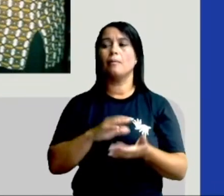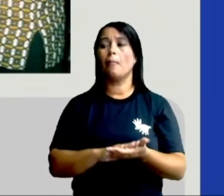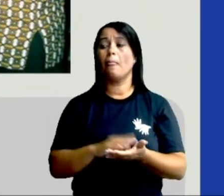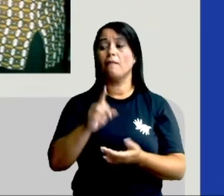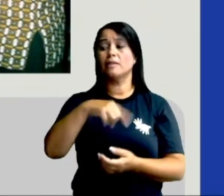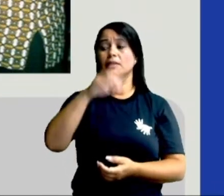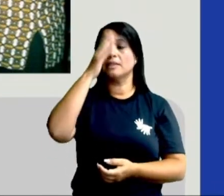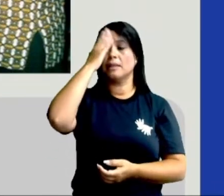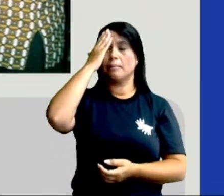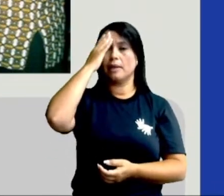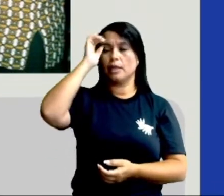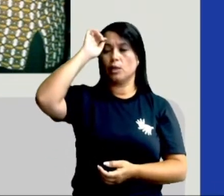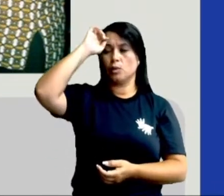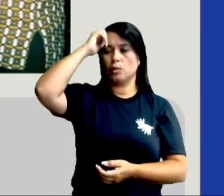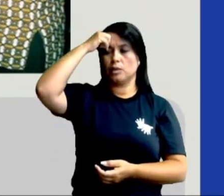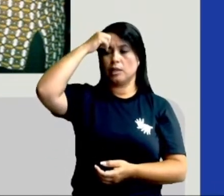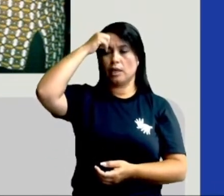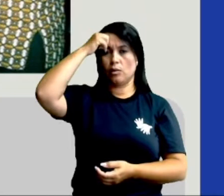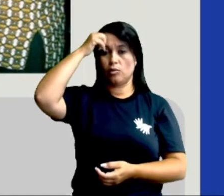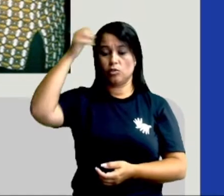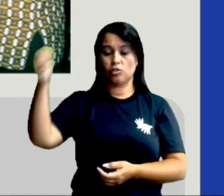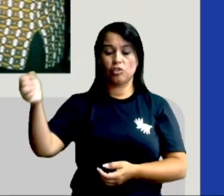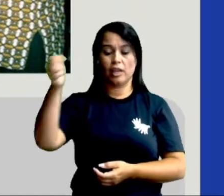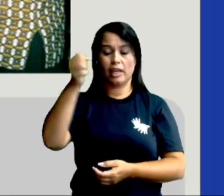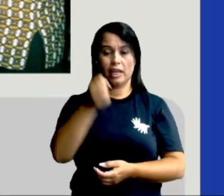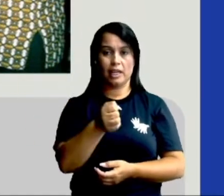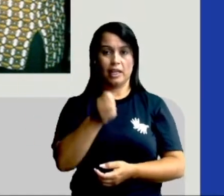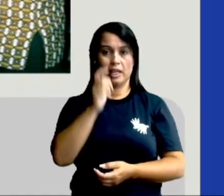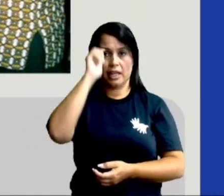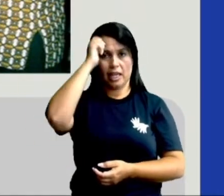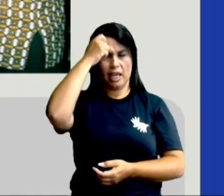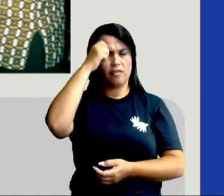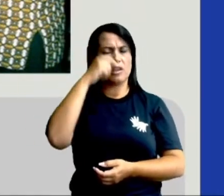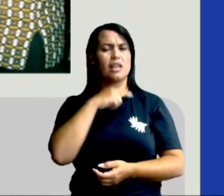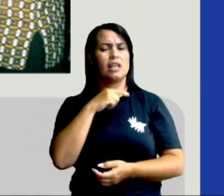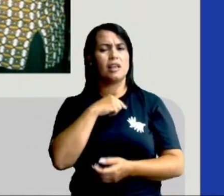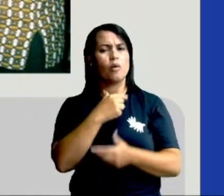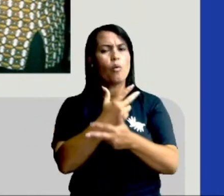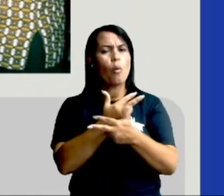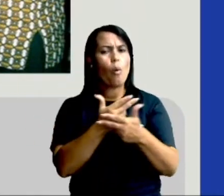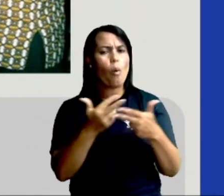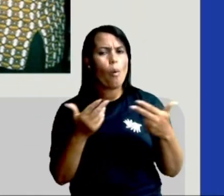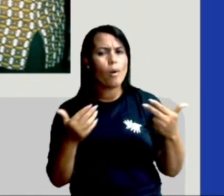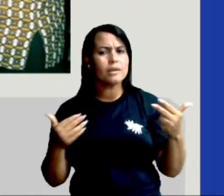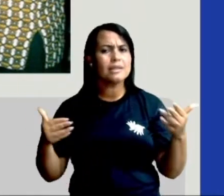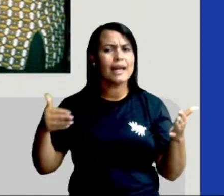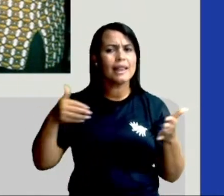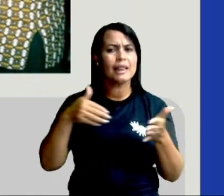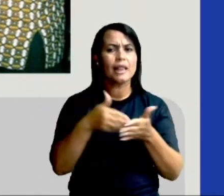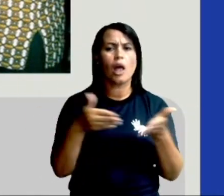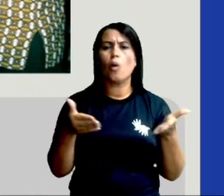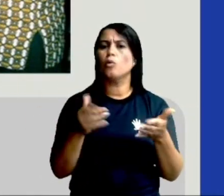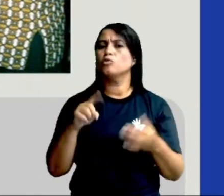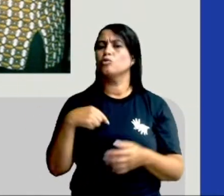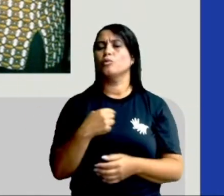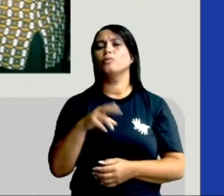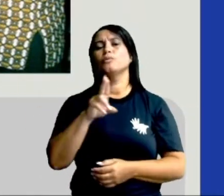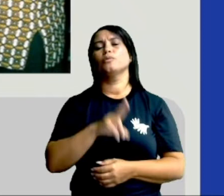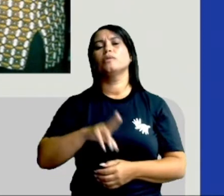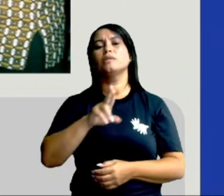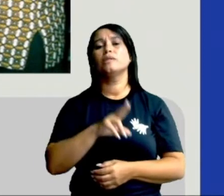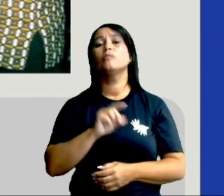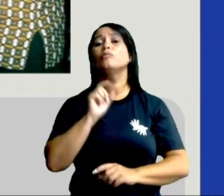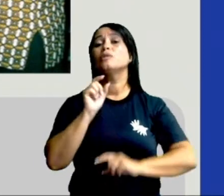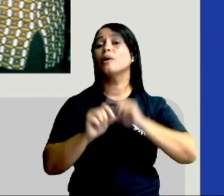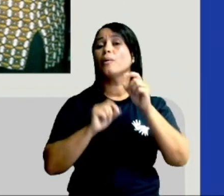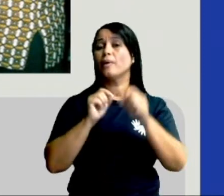Você sabia que os negros que vieram da África como escravos trouxeram muitas coisas que até hoje nós utilizamos? Isso a gente